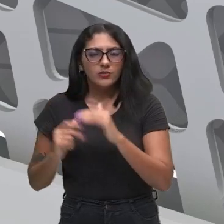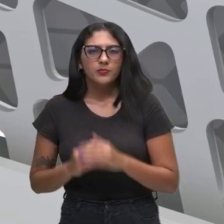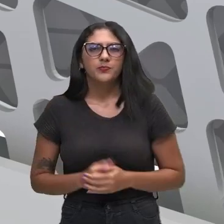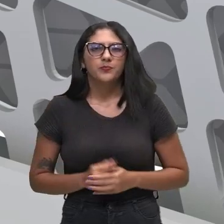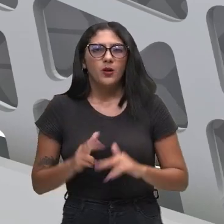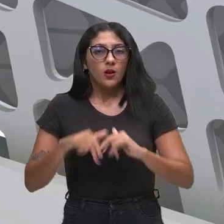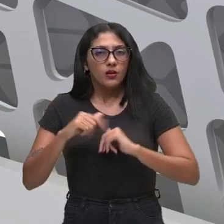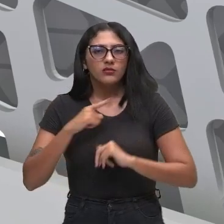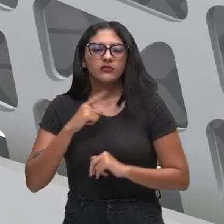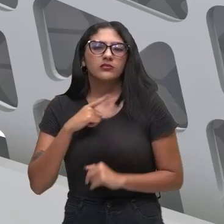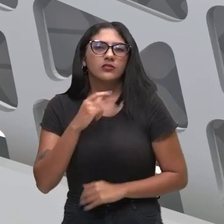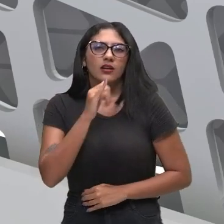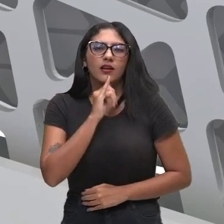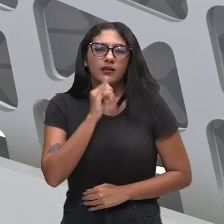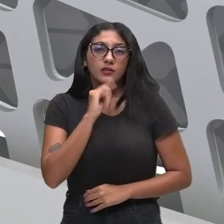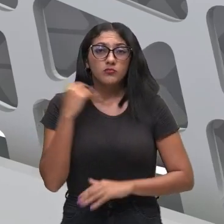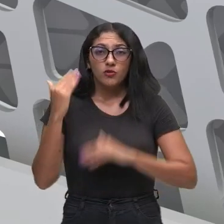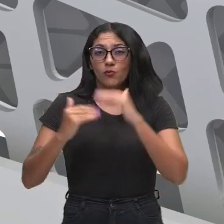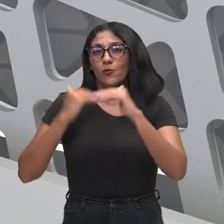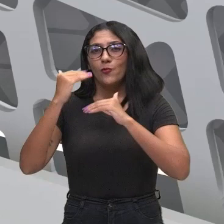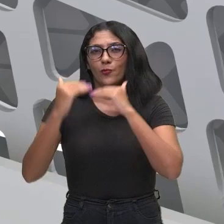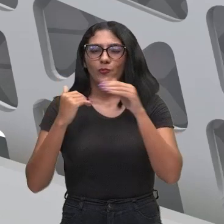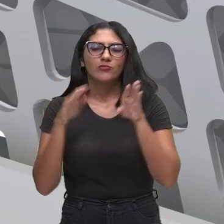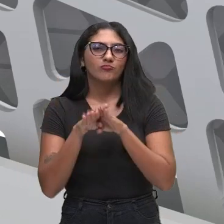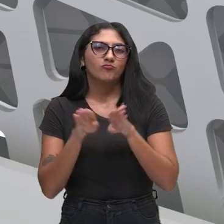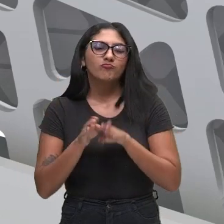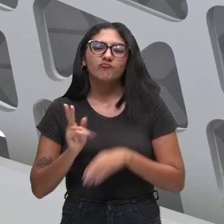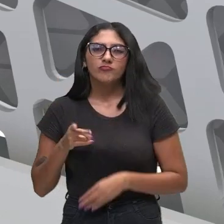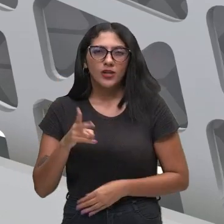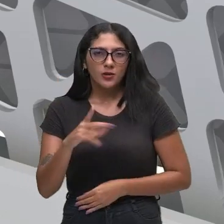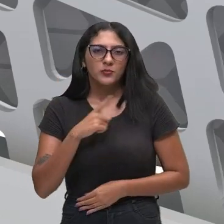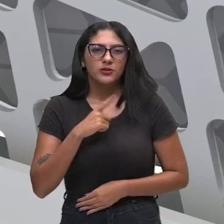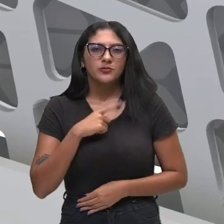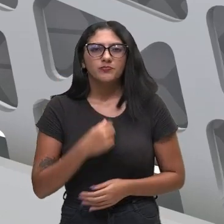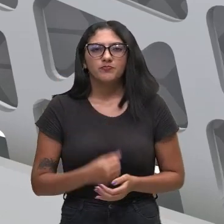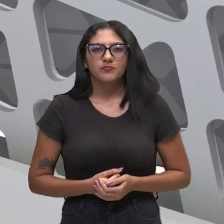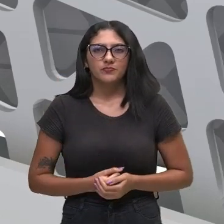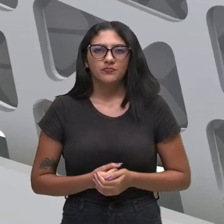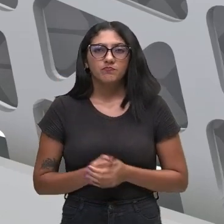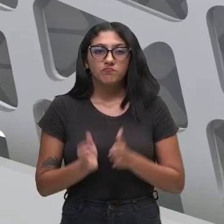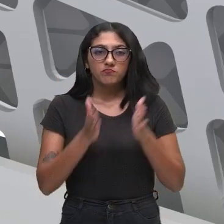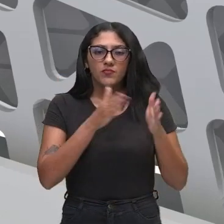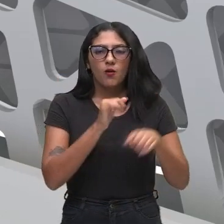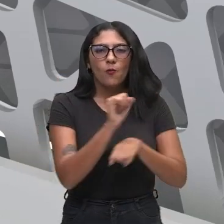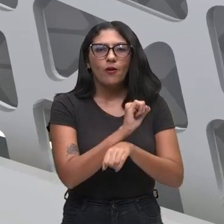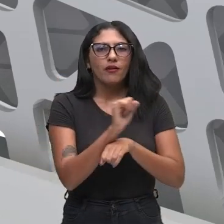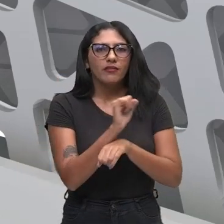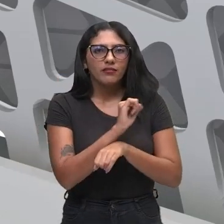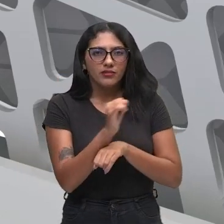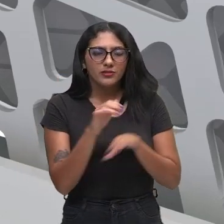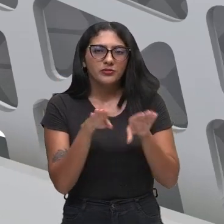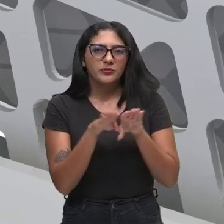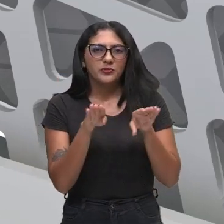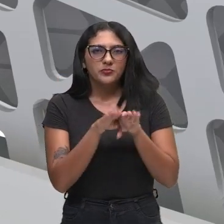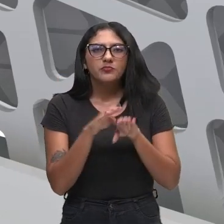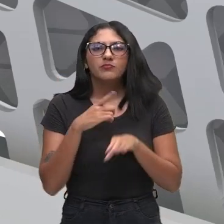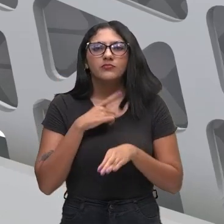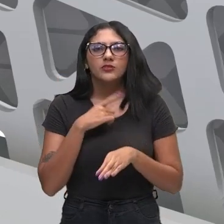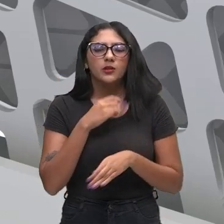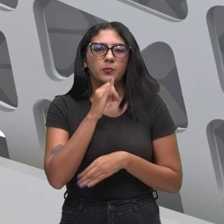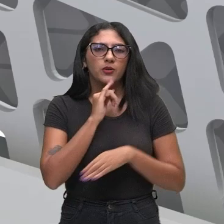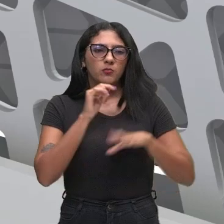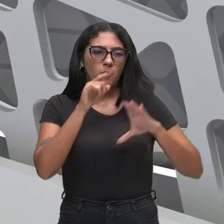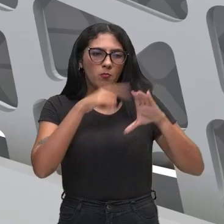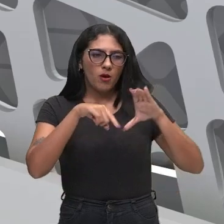exemplos de evolução, continua evoluindo essas máquinas. E os carros, então, nem se fala, né? Carros que são a